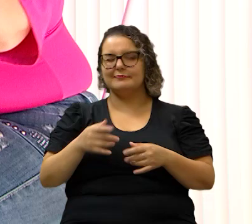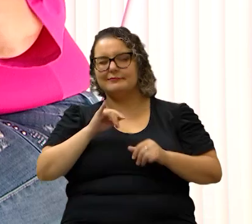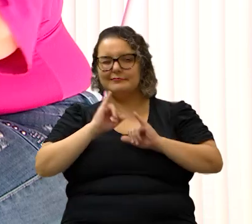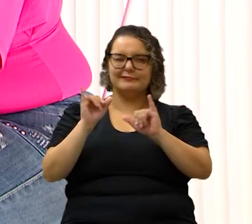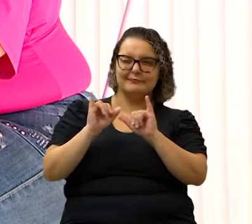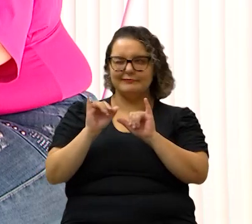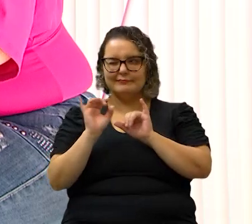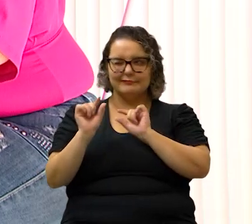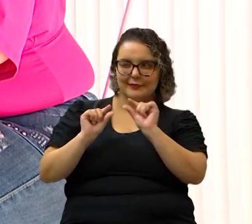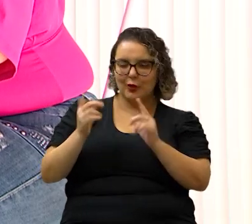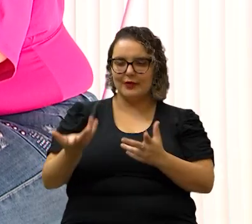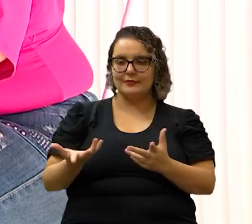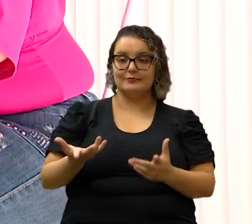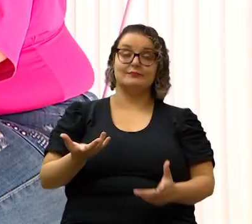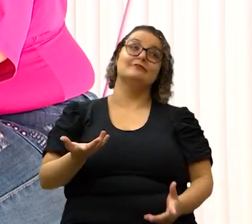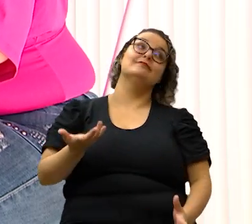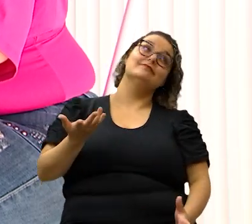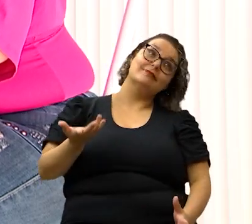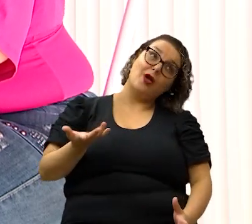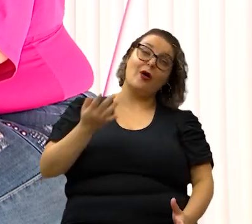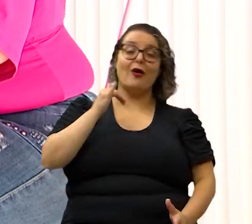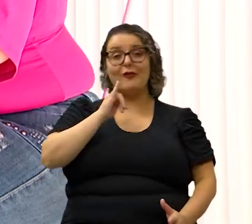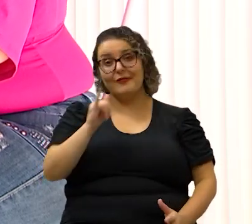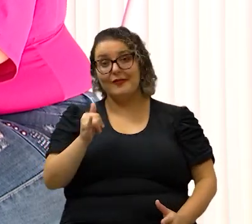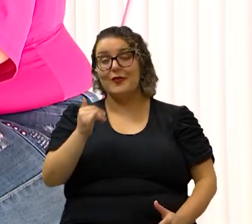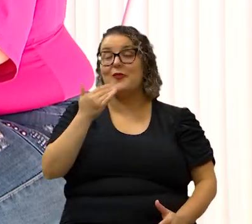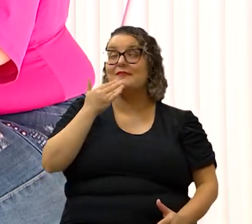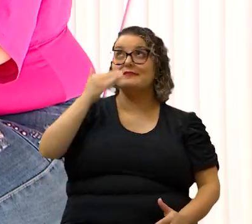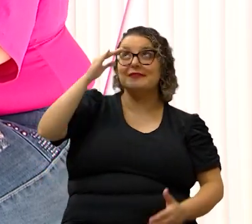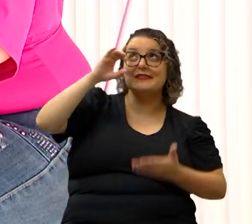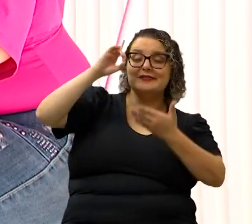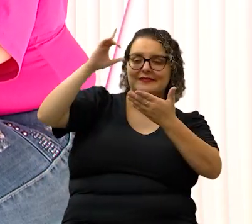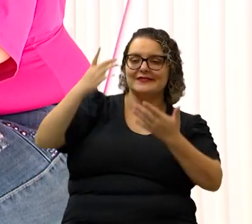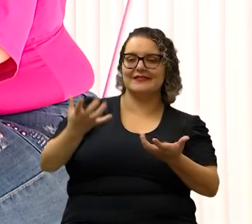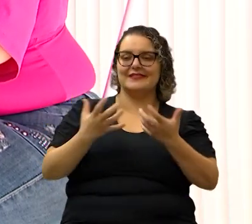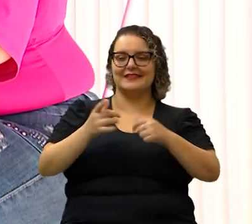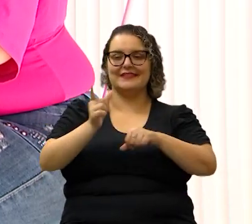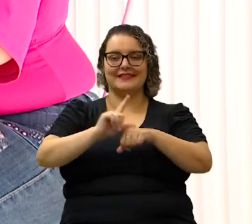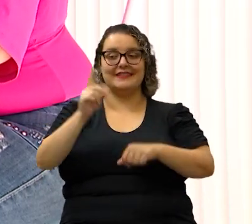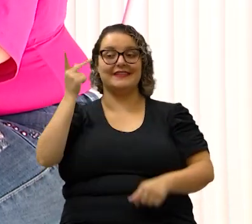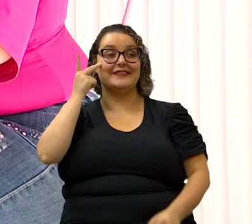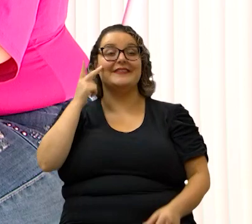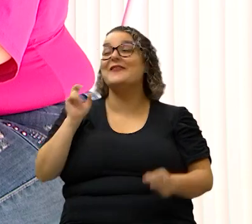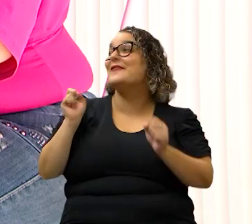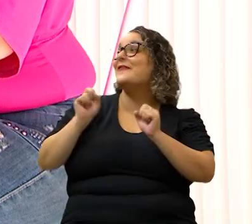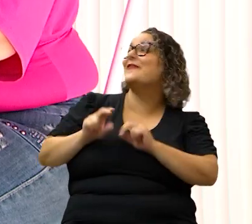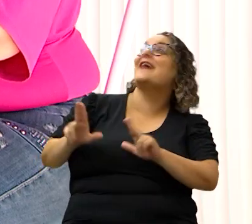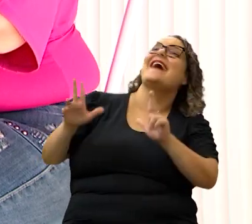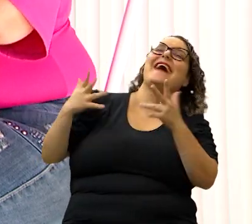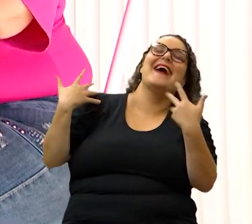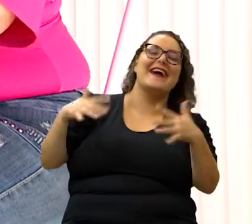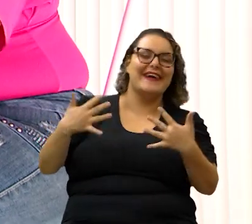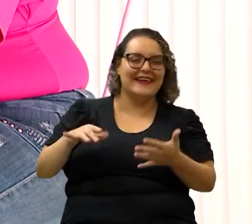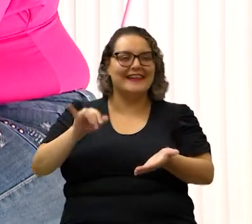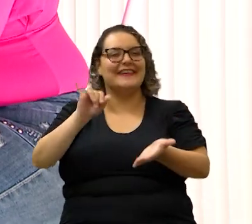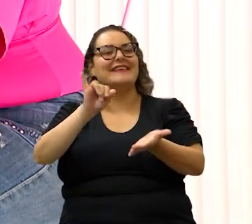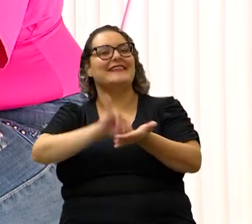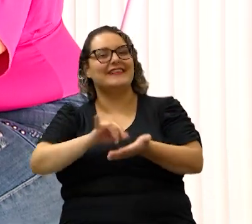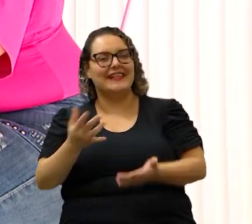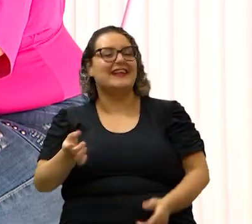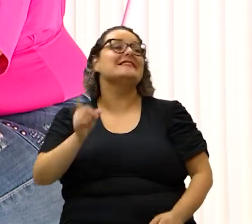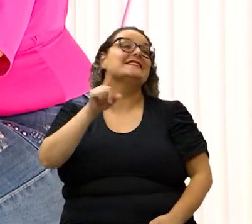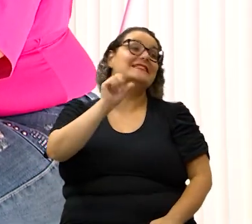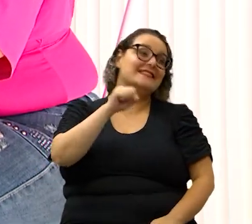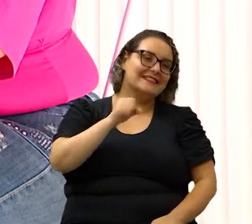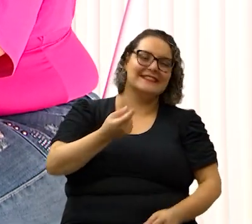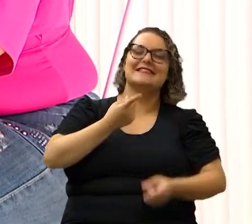Dá para dar um spoiler para o nosso telespectador? Olha, eu vou falar que eu peço para Deus, eu quero uma loja em São Paulo. Uau, e para a capital, hein? É o